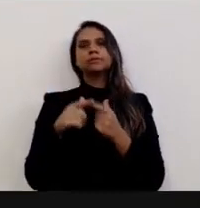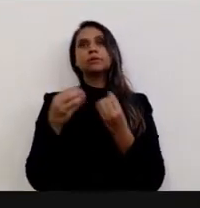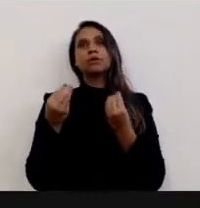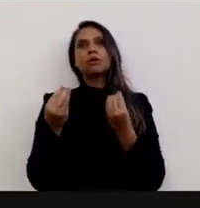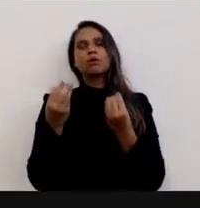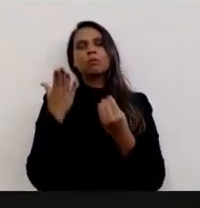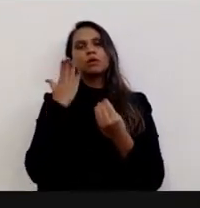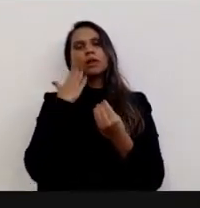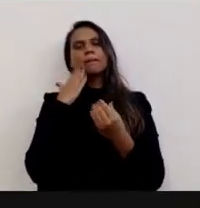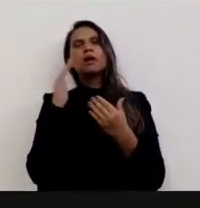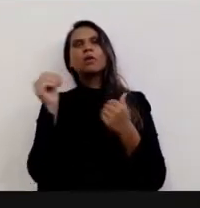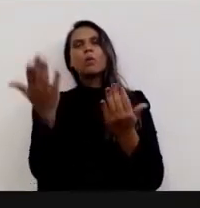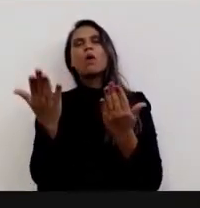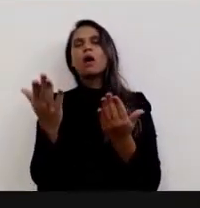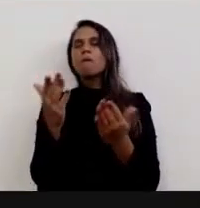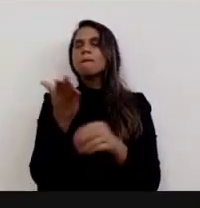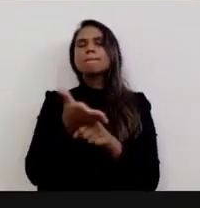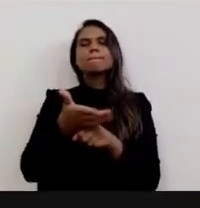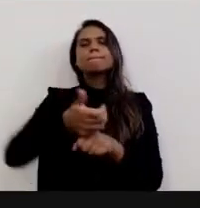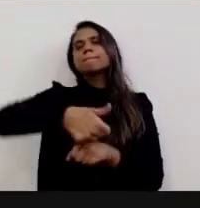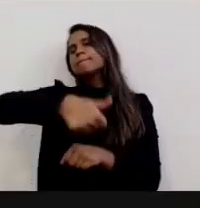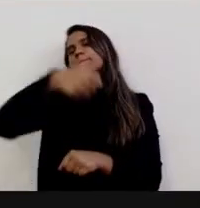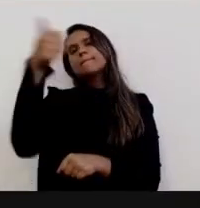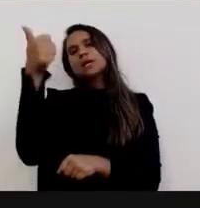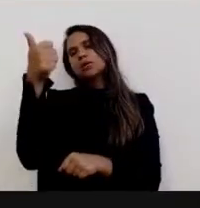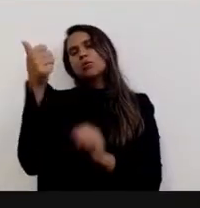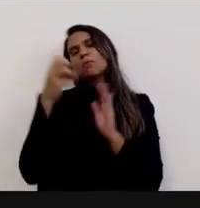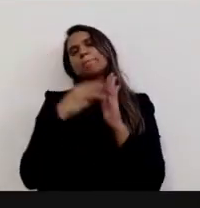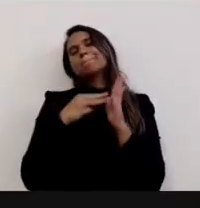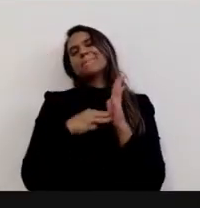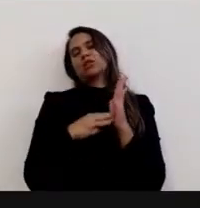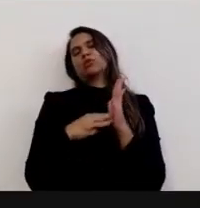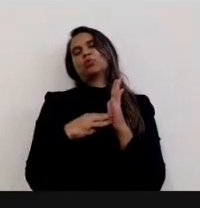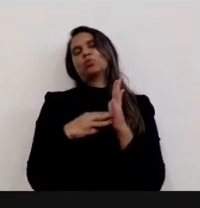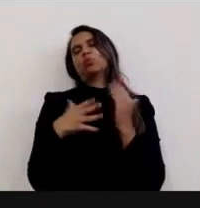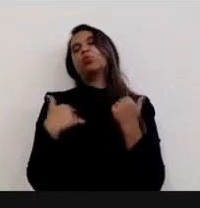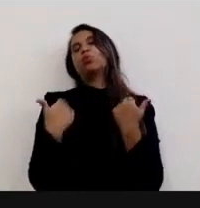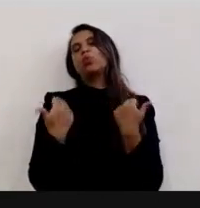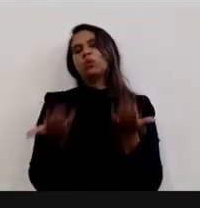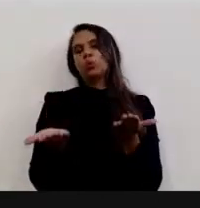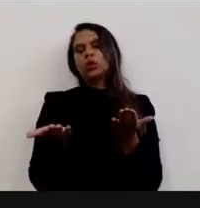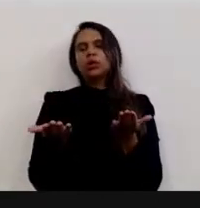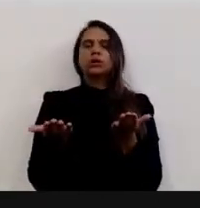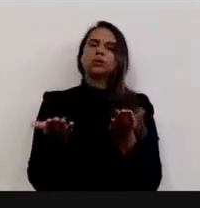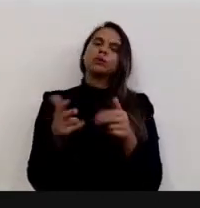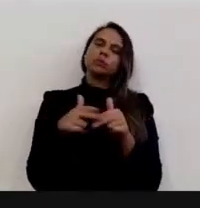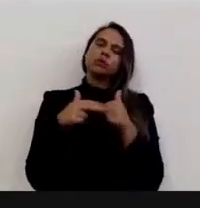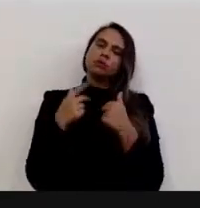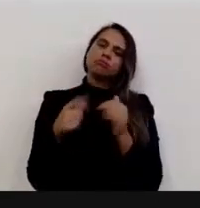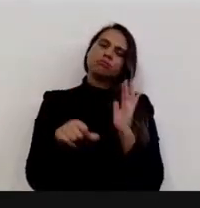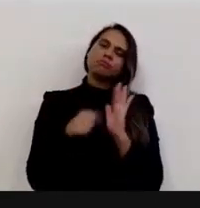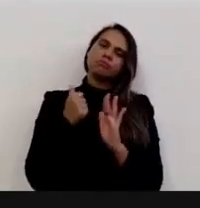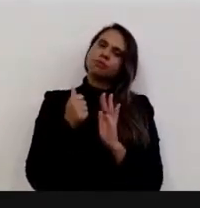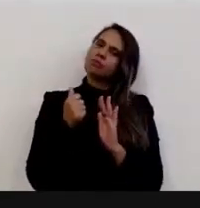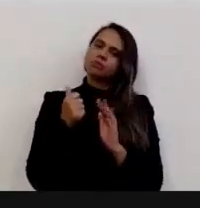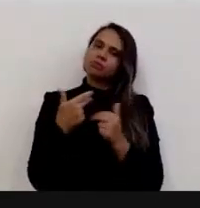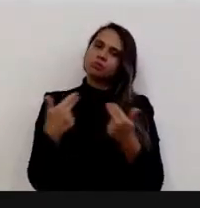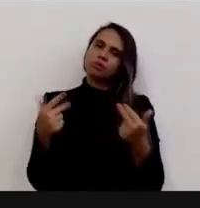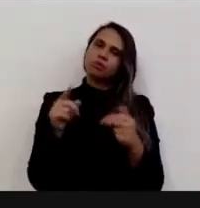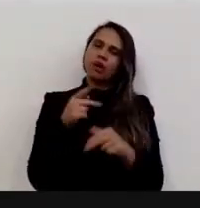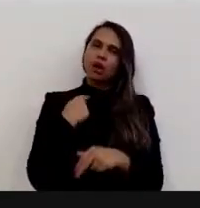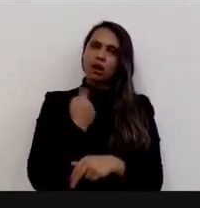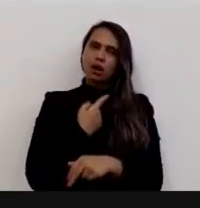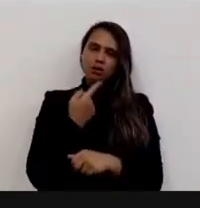qual era o melhor algoritmo? Que métricas utilizar? Então, assim, uma primeira coisa que a gente fez